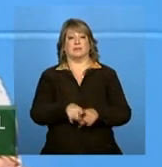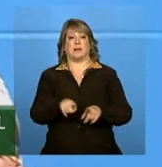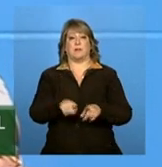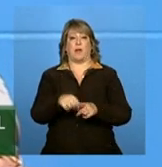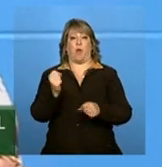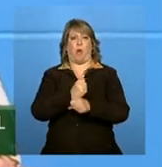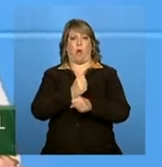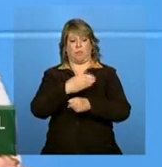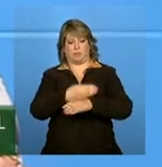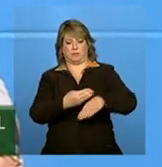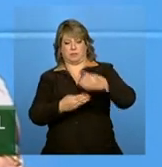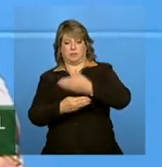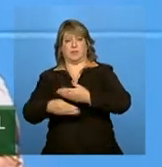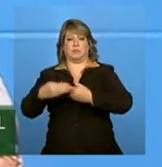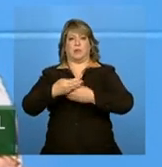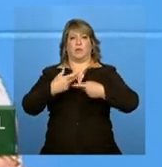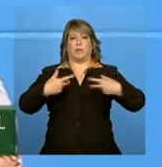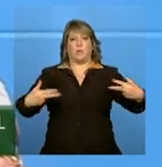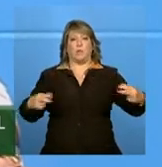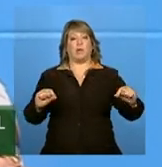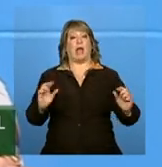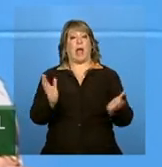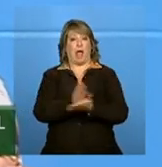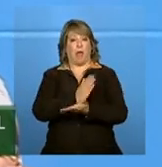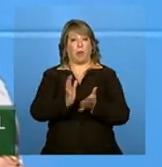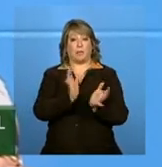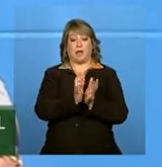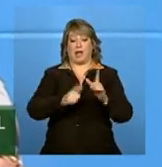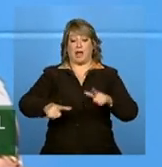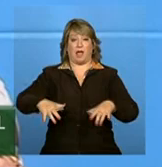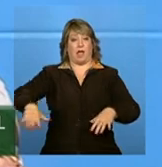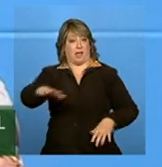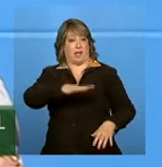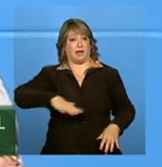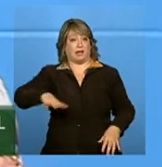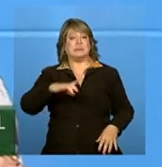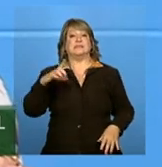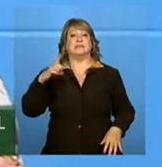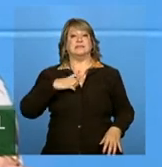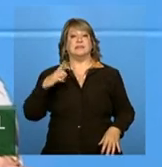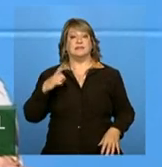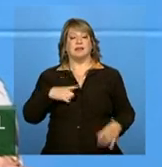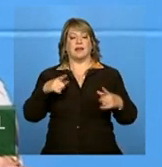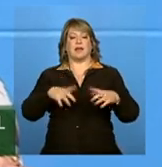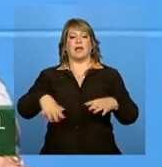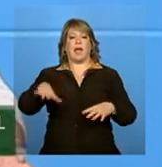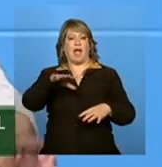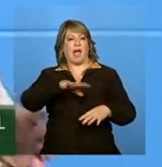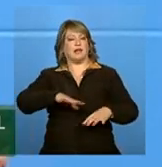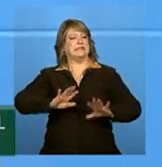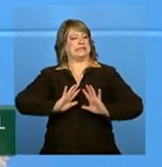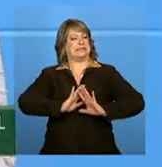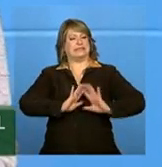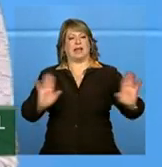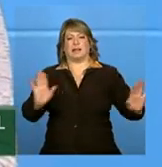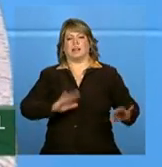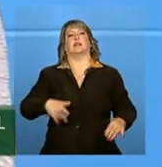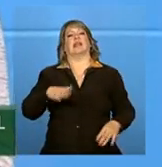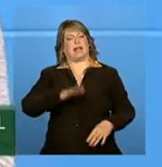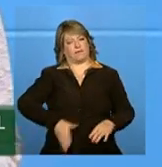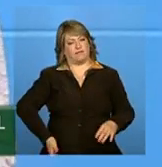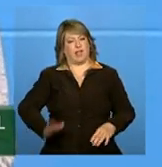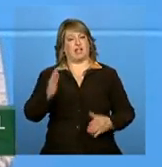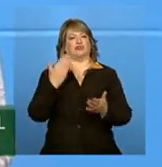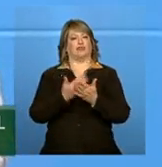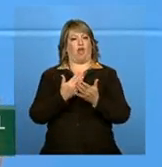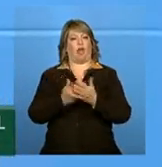construção civil e em algumas áreas... Há também áreas completamente livres do trabalho infantil, onde as crianças vão à escola ao